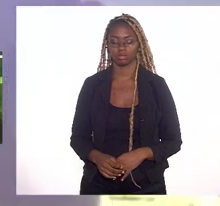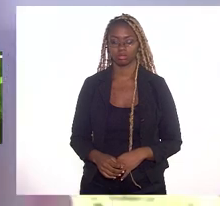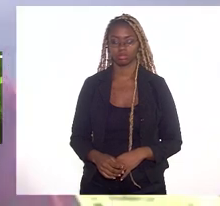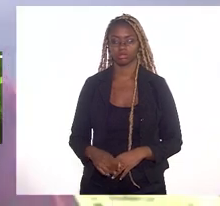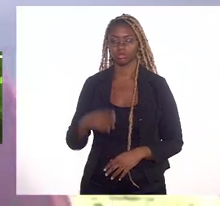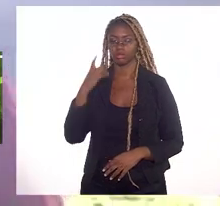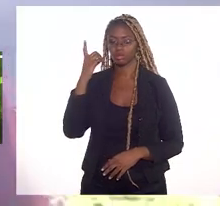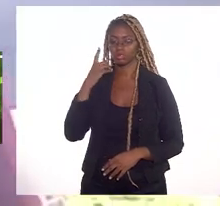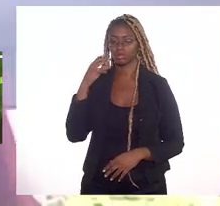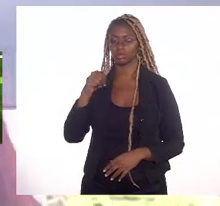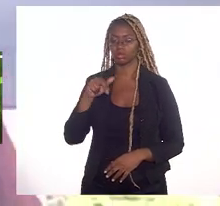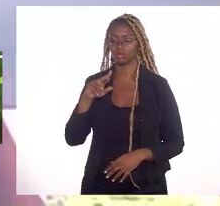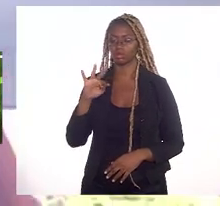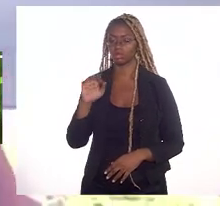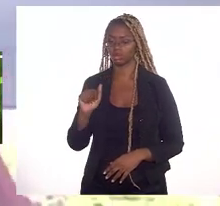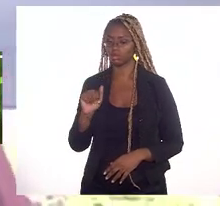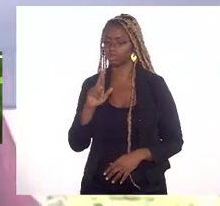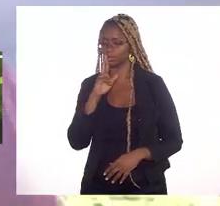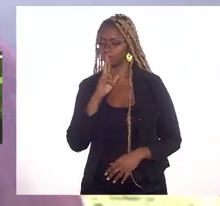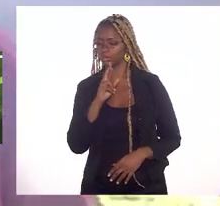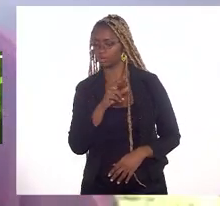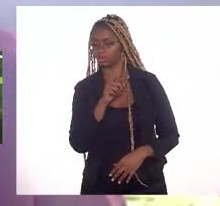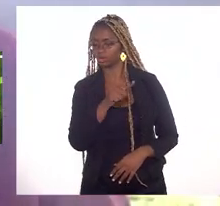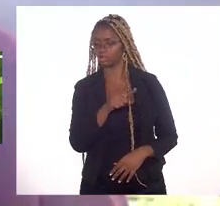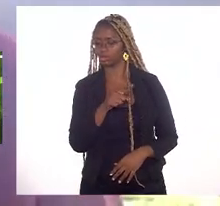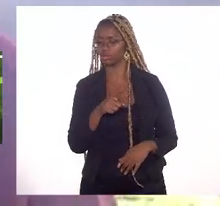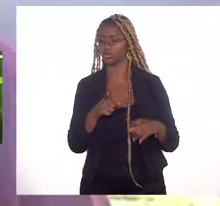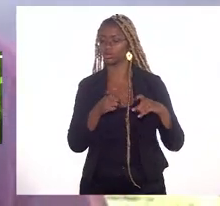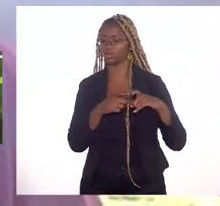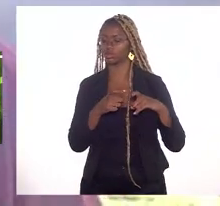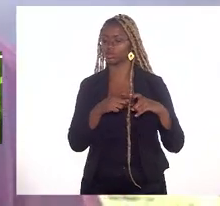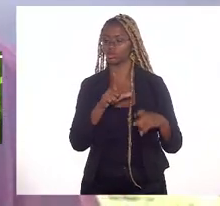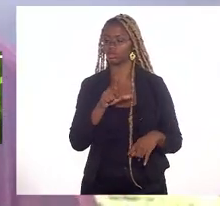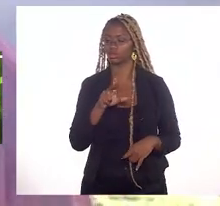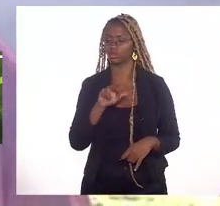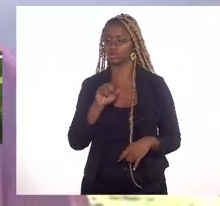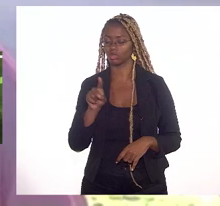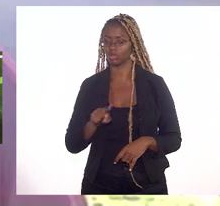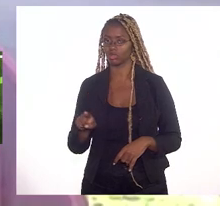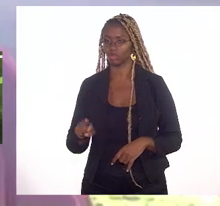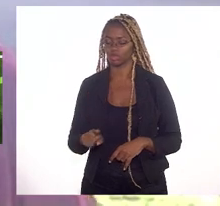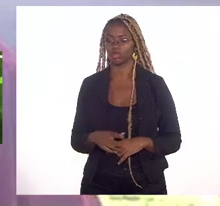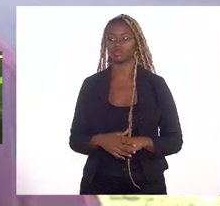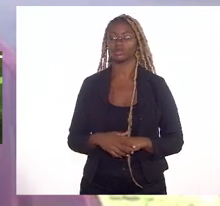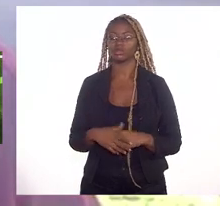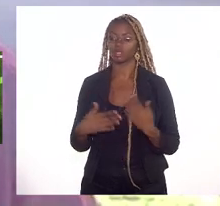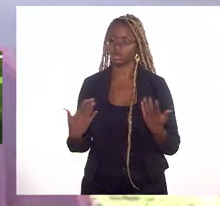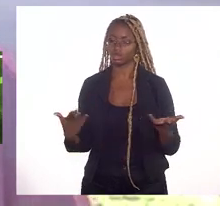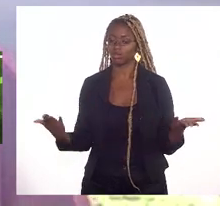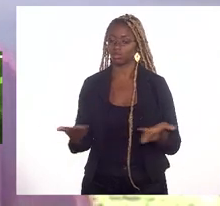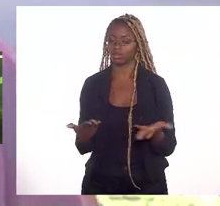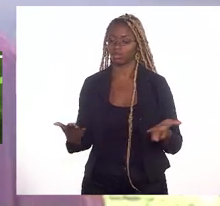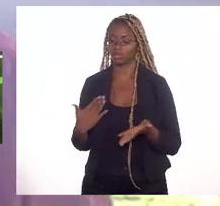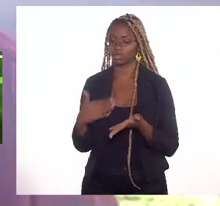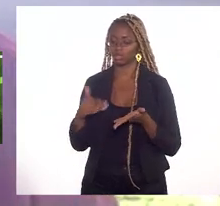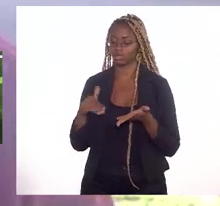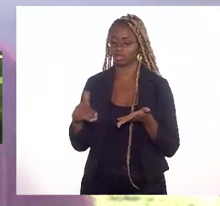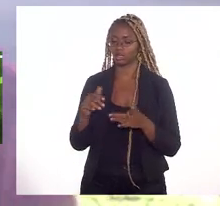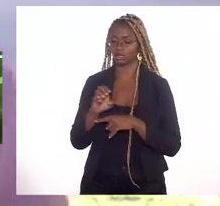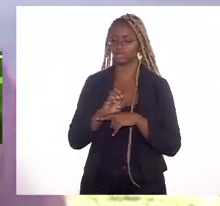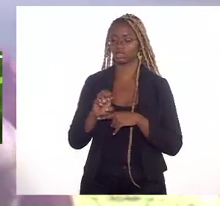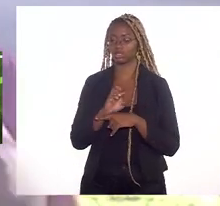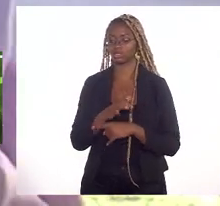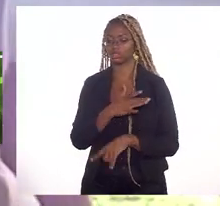Deputada Marta Rocha, só em resposta ao doutor Luiz Fernando do Ministério, atualmente na Secretaria de Estado de Saúde, a gente